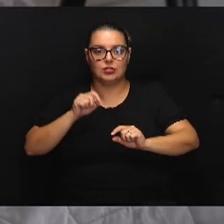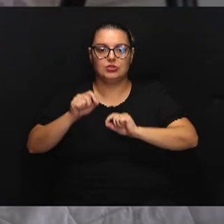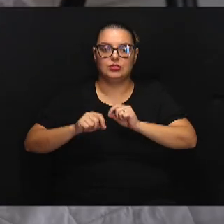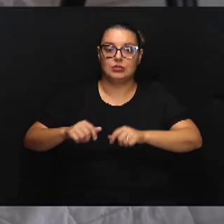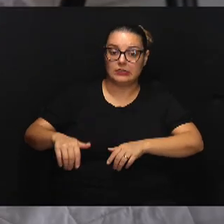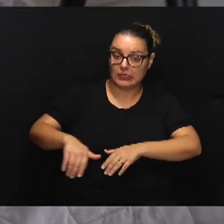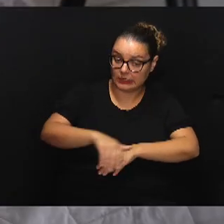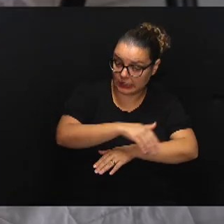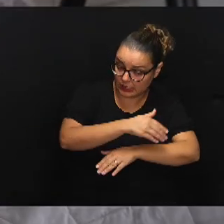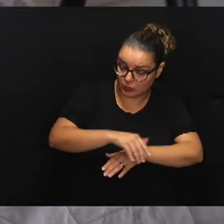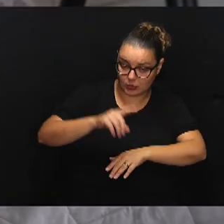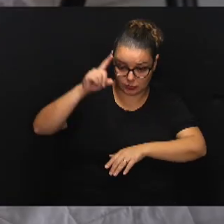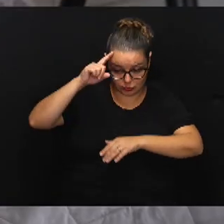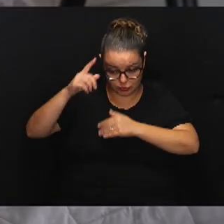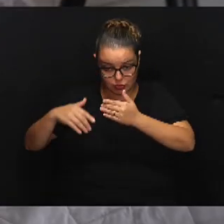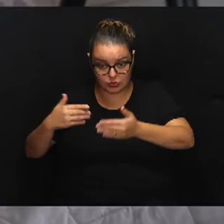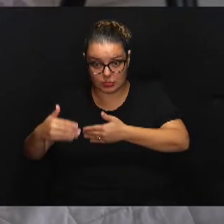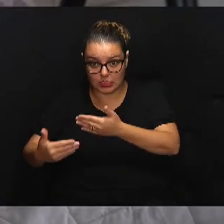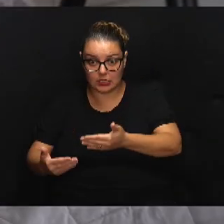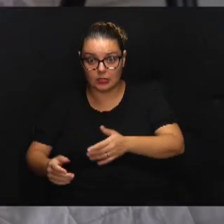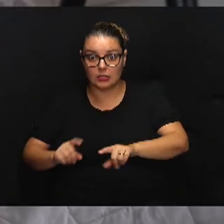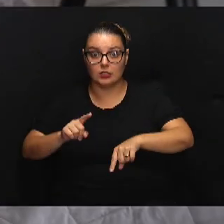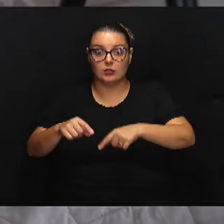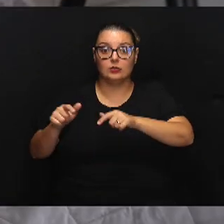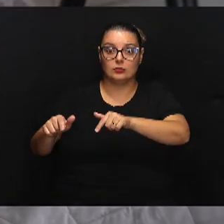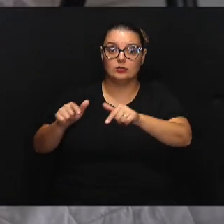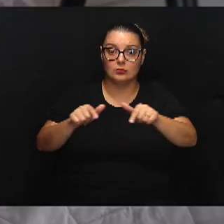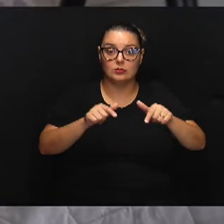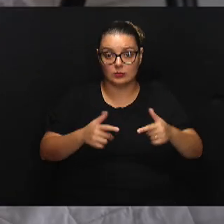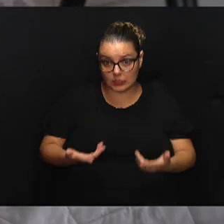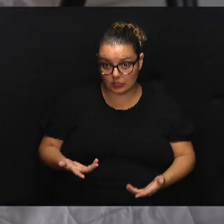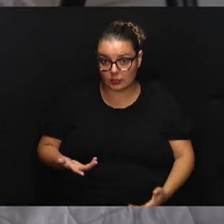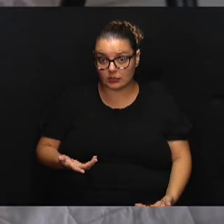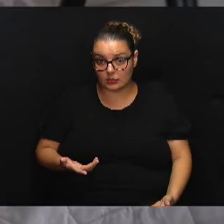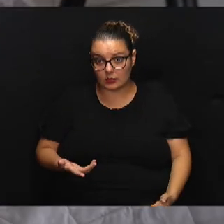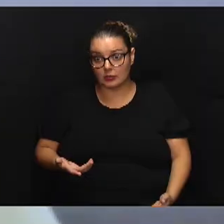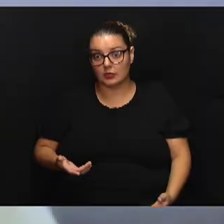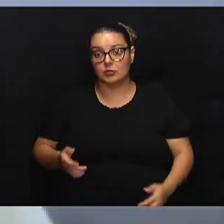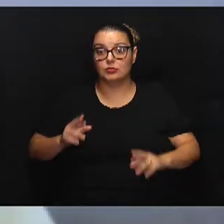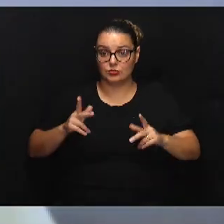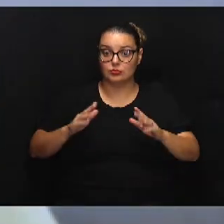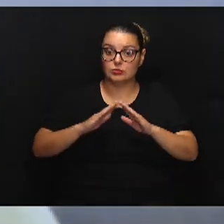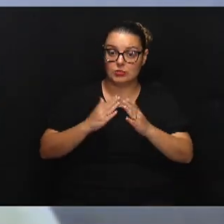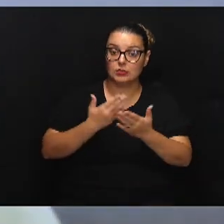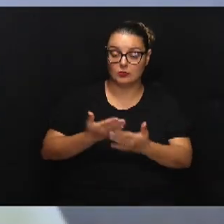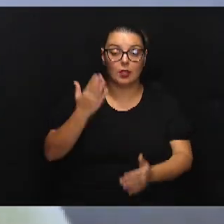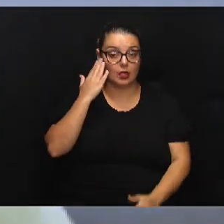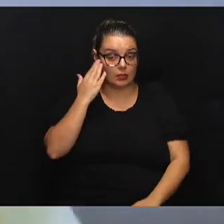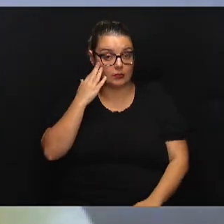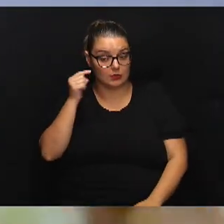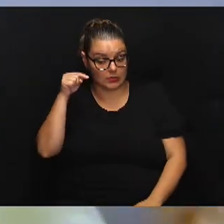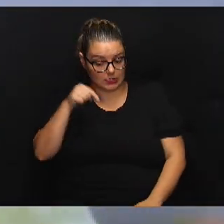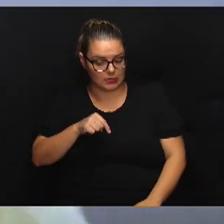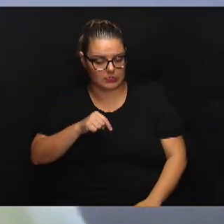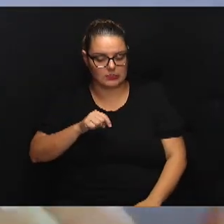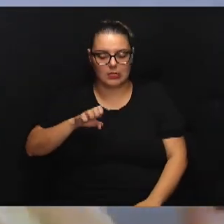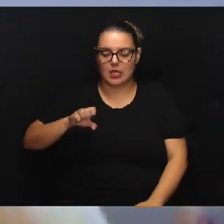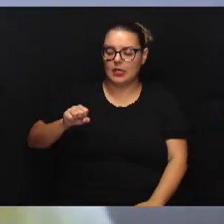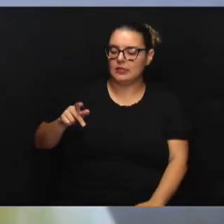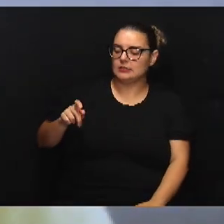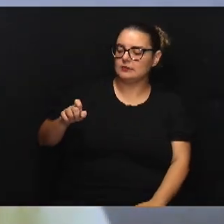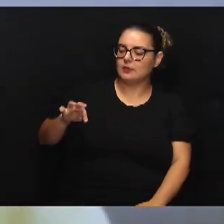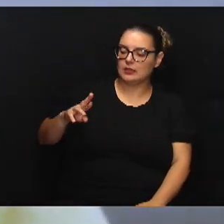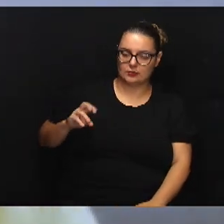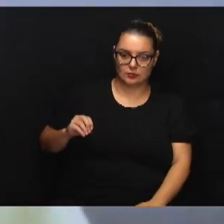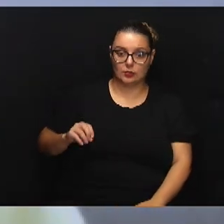rua, de quem está em outros meios, a não ser no meio da escola, entender esse espectro. Por isso que nós